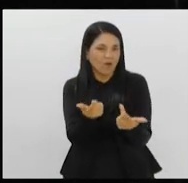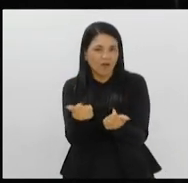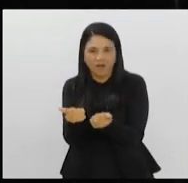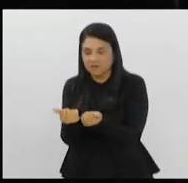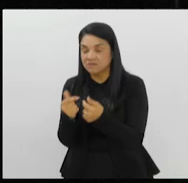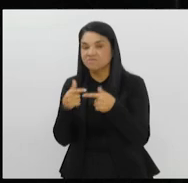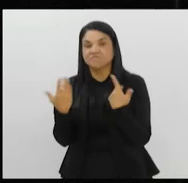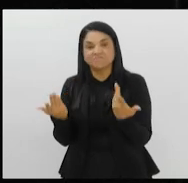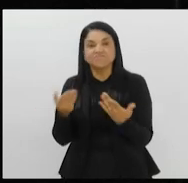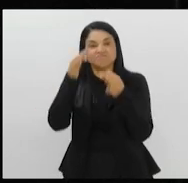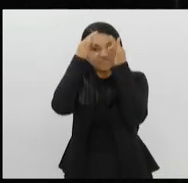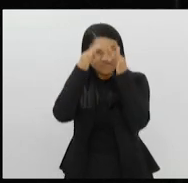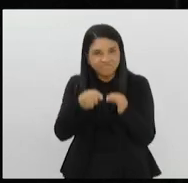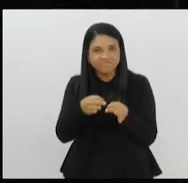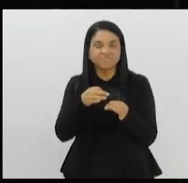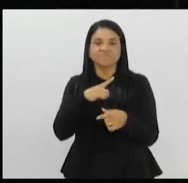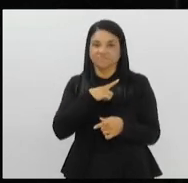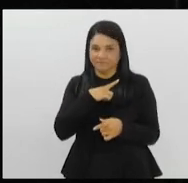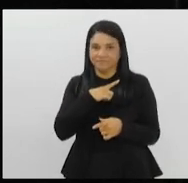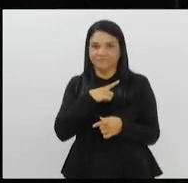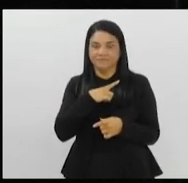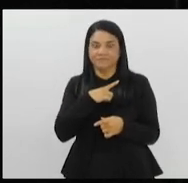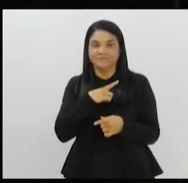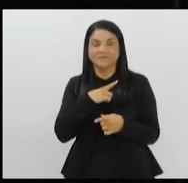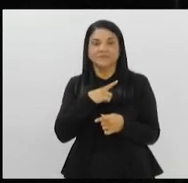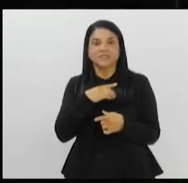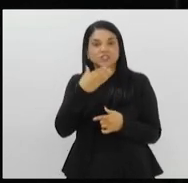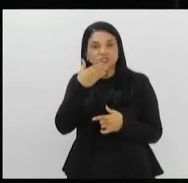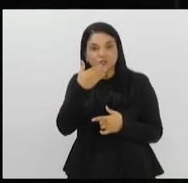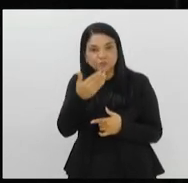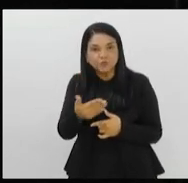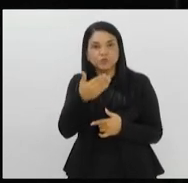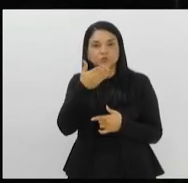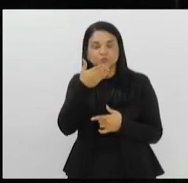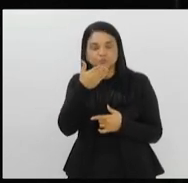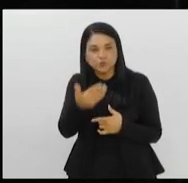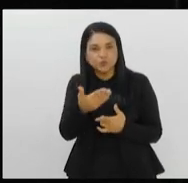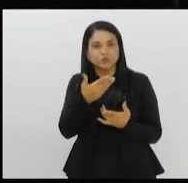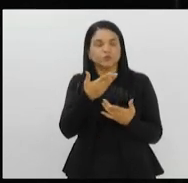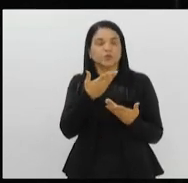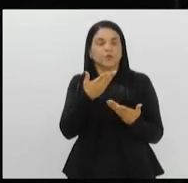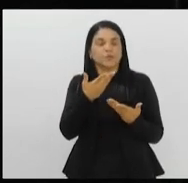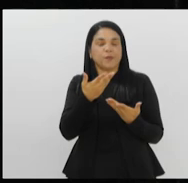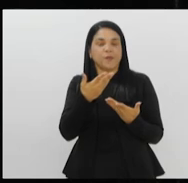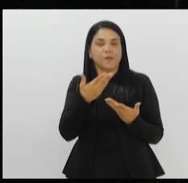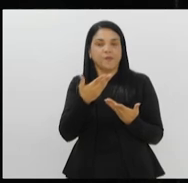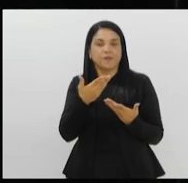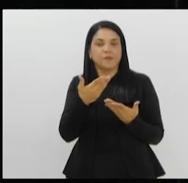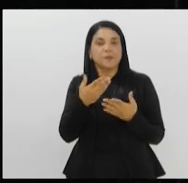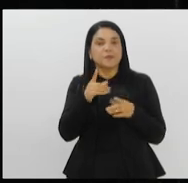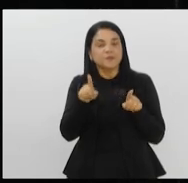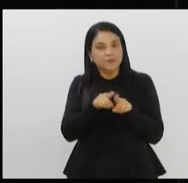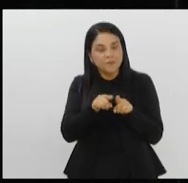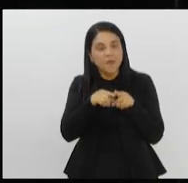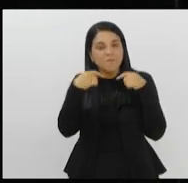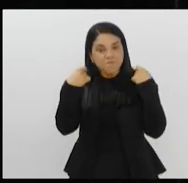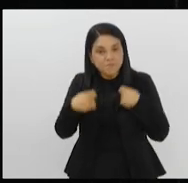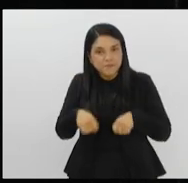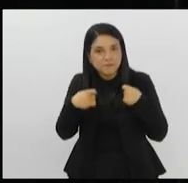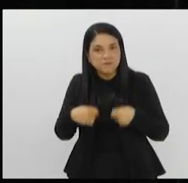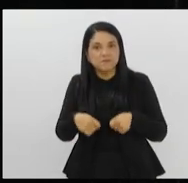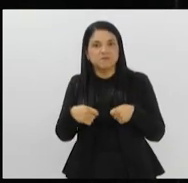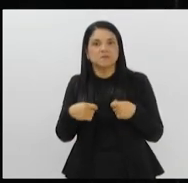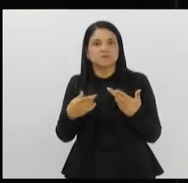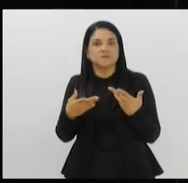tenho certeza de que todas essas demandas, né, que eu tenho levado e que fazem parte da necessidade